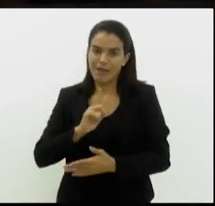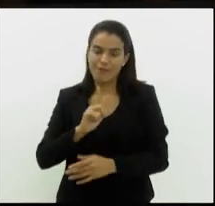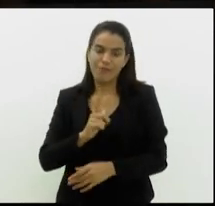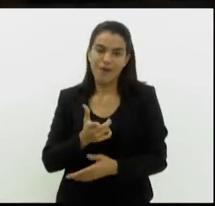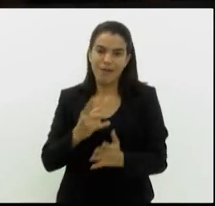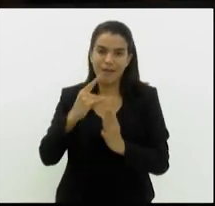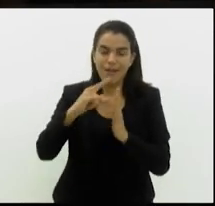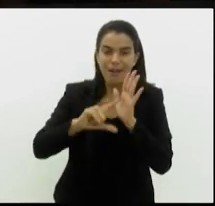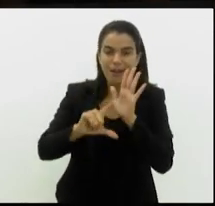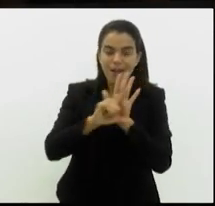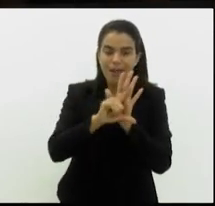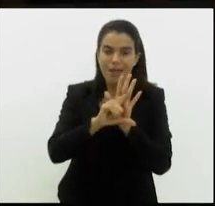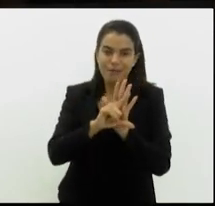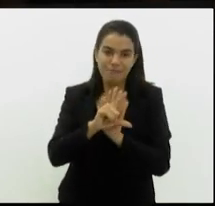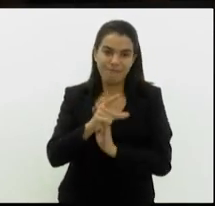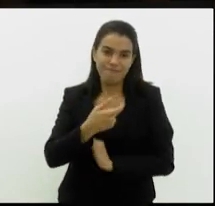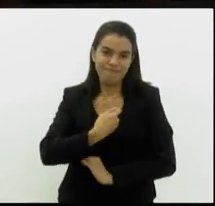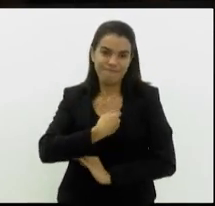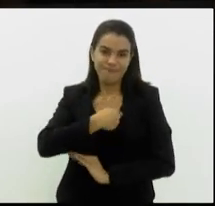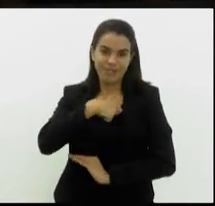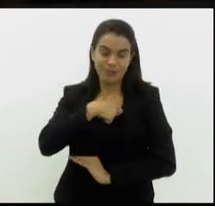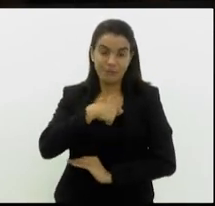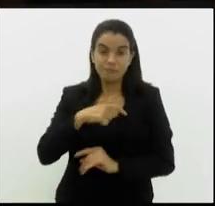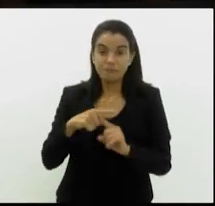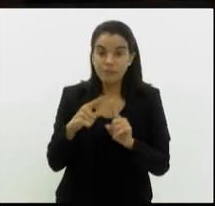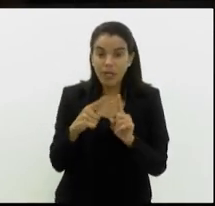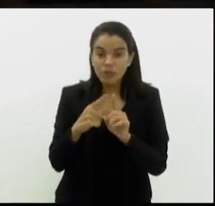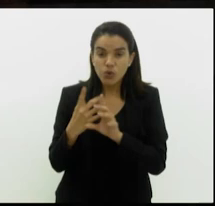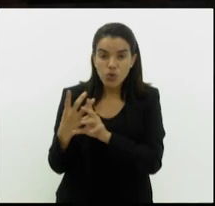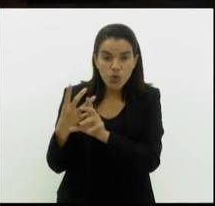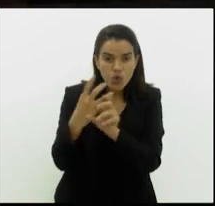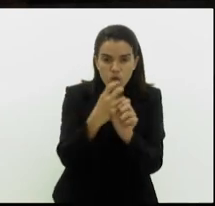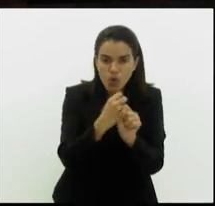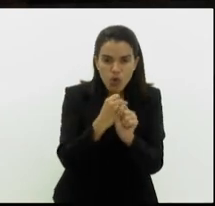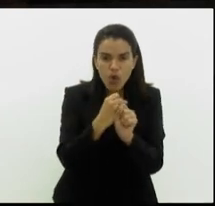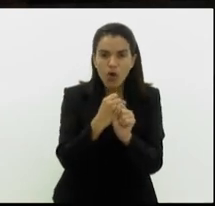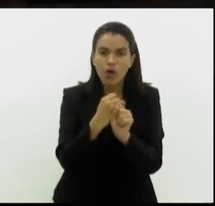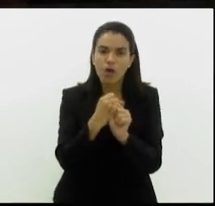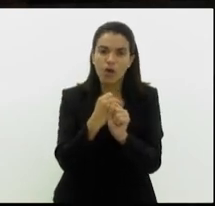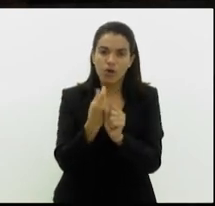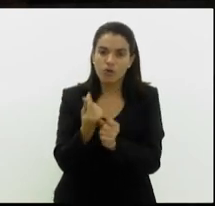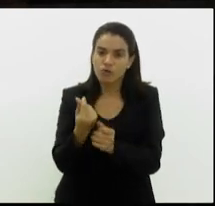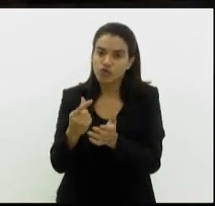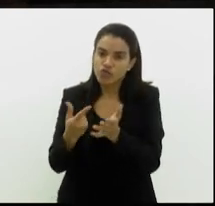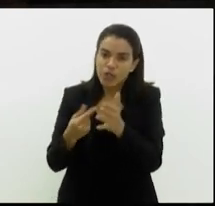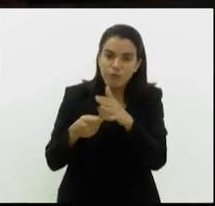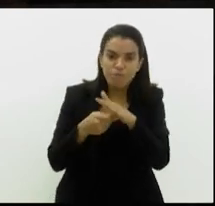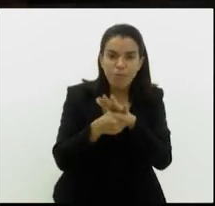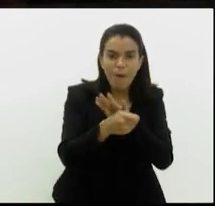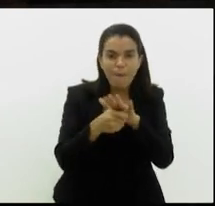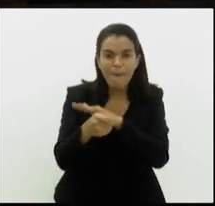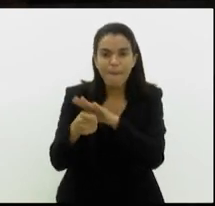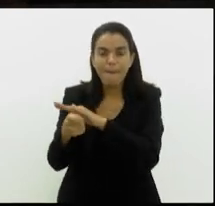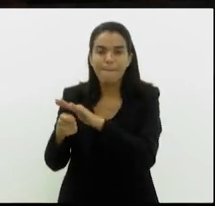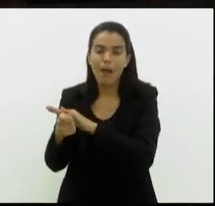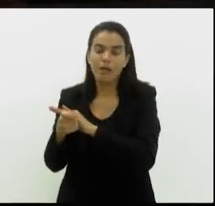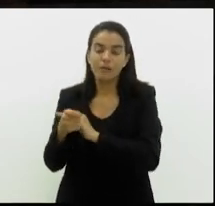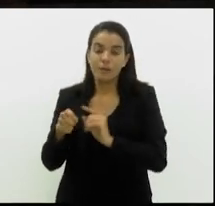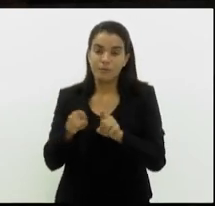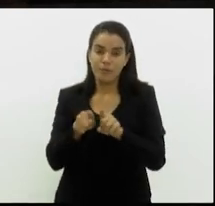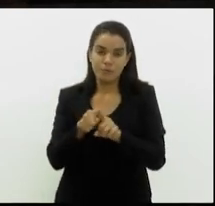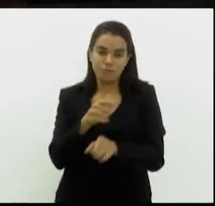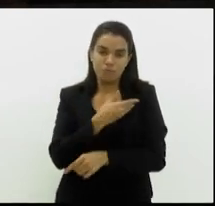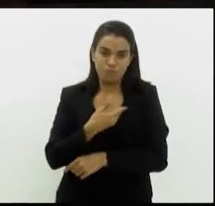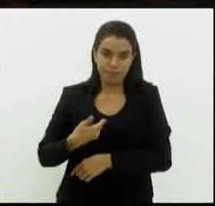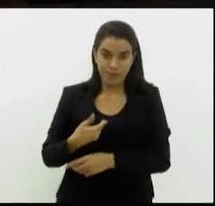fiscal. Mas os orçamentos públicos precisam ser respeitados. E o orçamento tem que